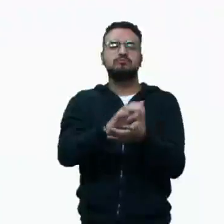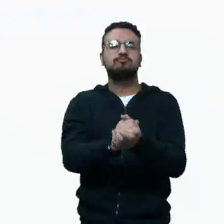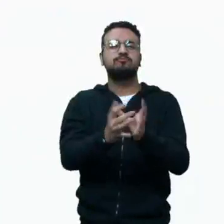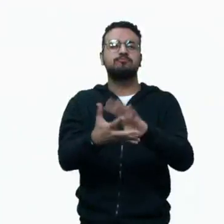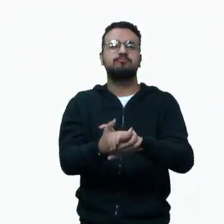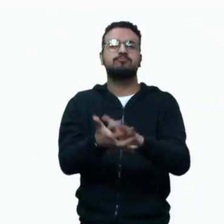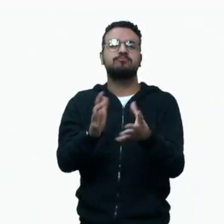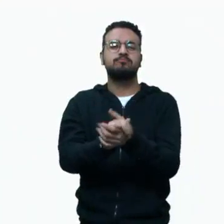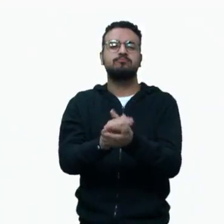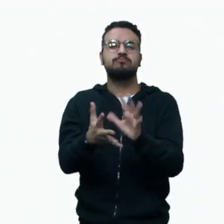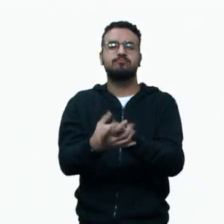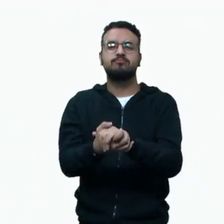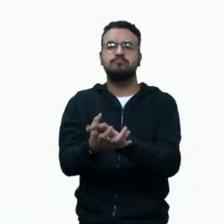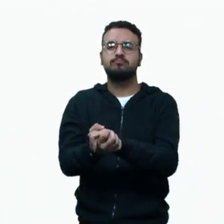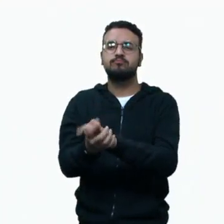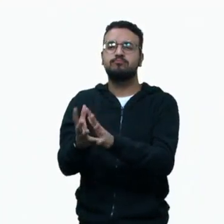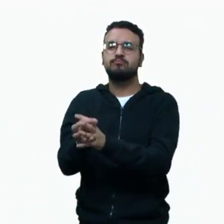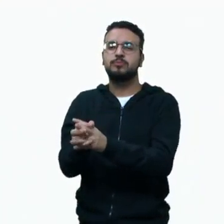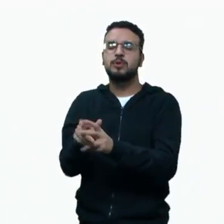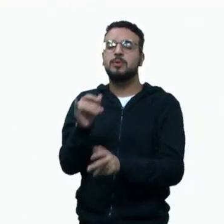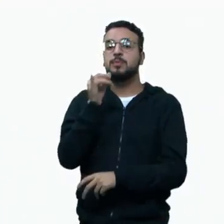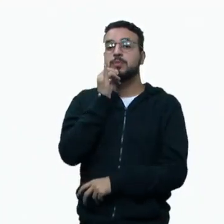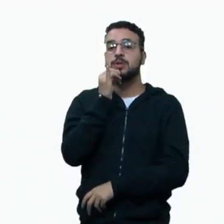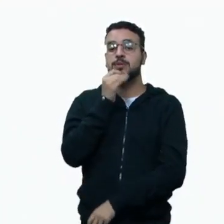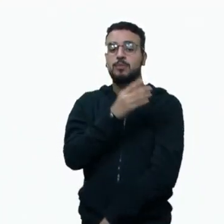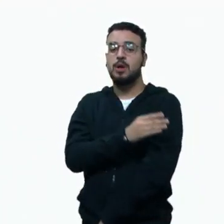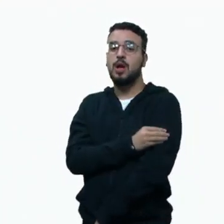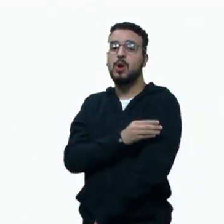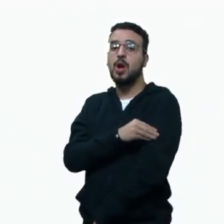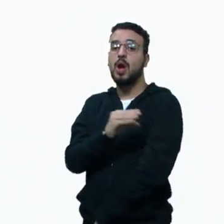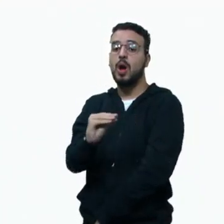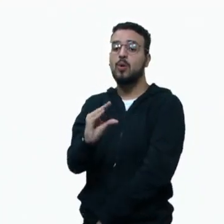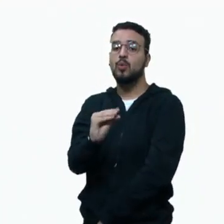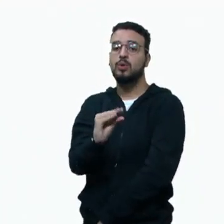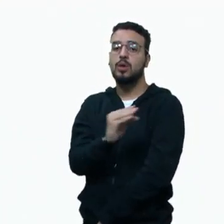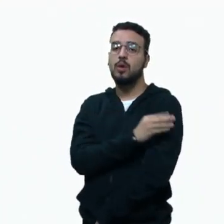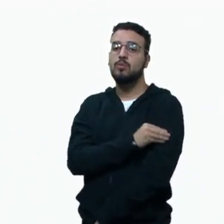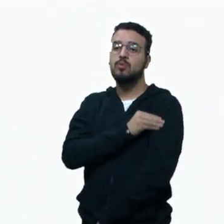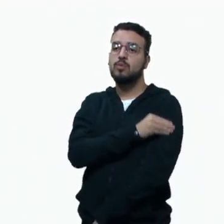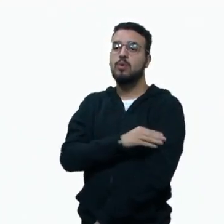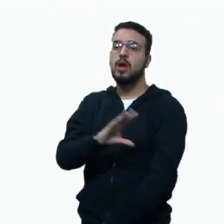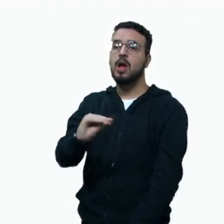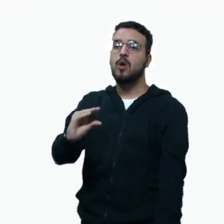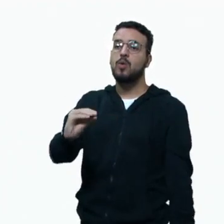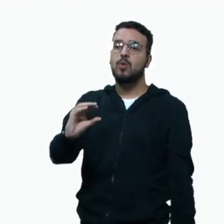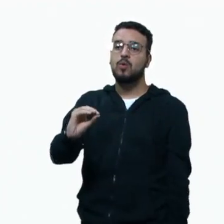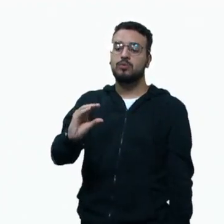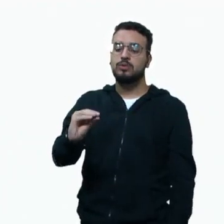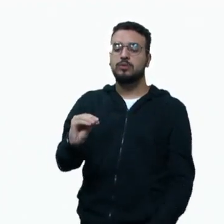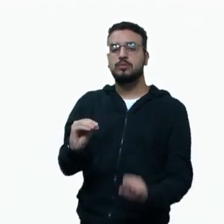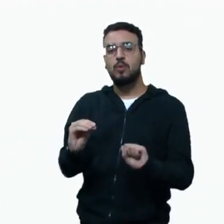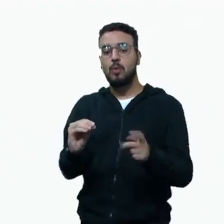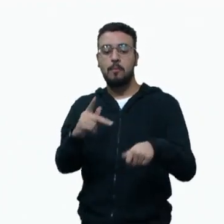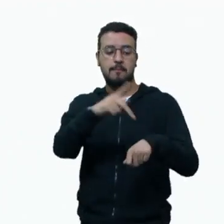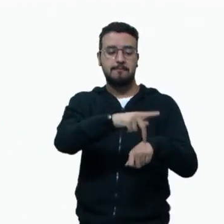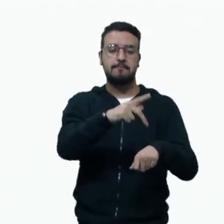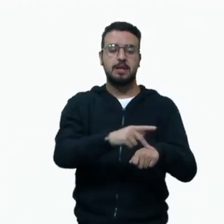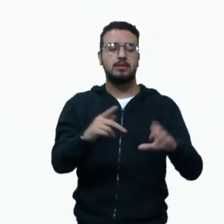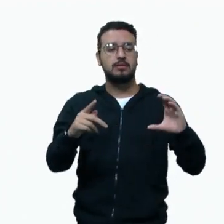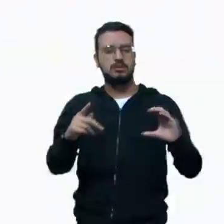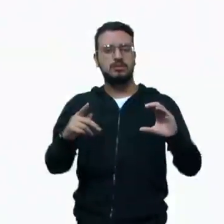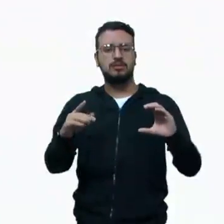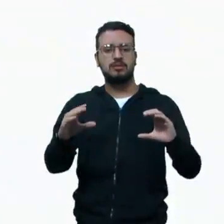você vai apalpar um algodão e quando apalpa uma pedra, é o